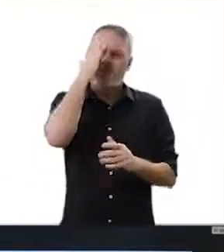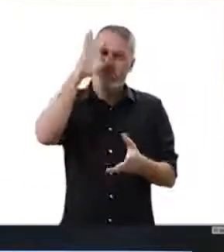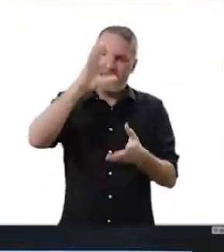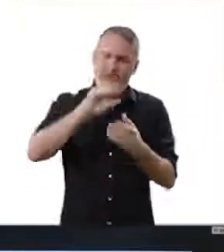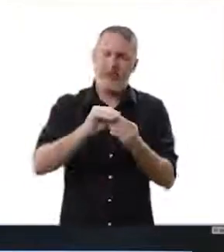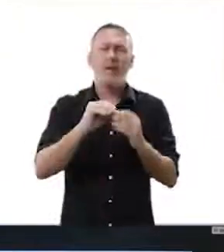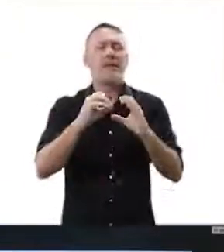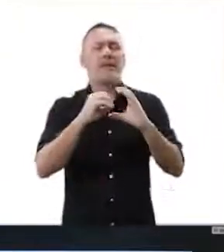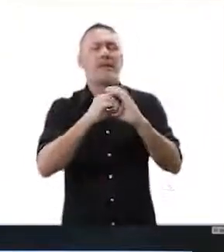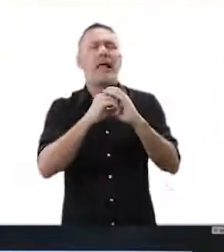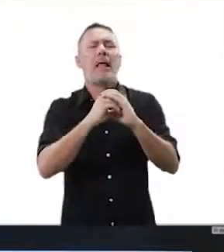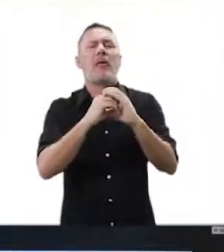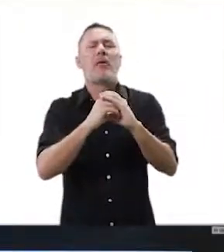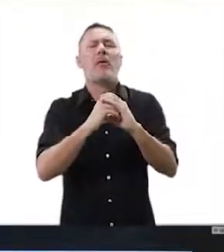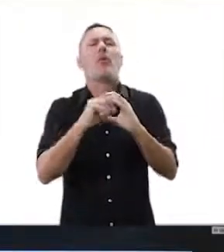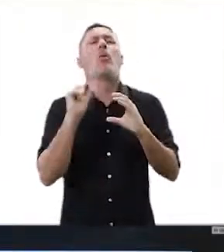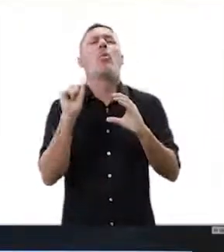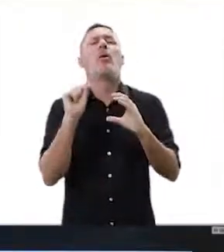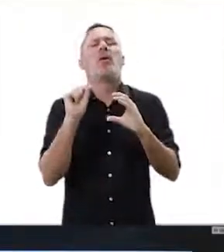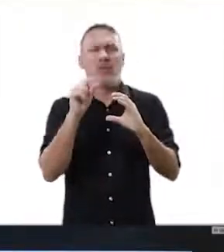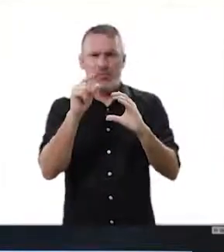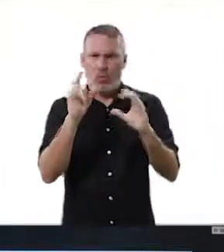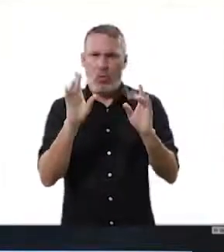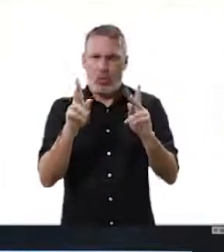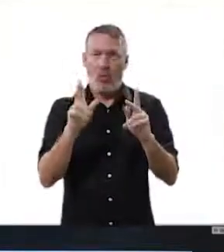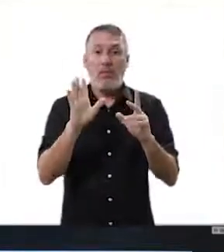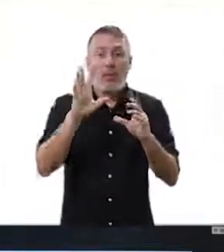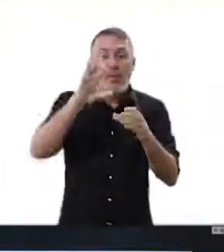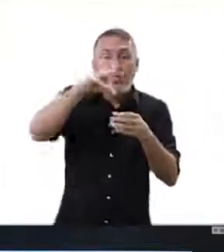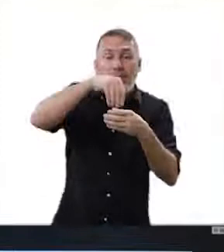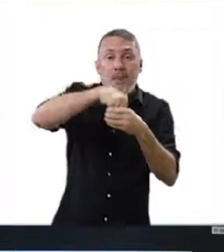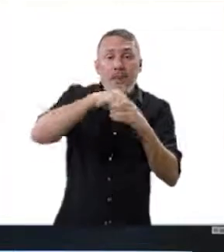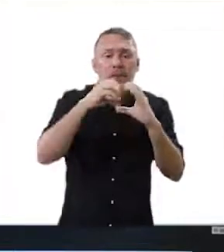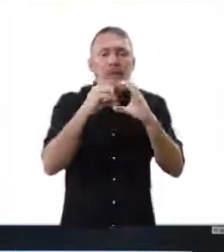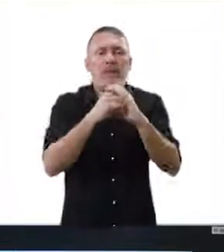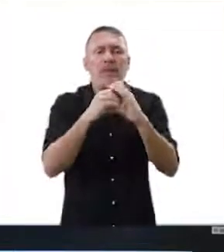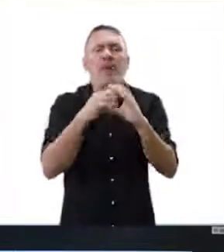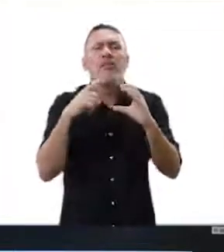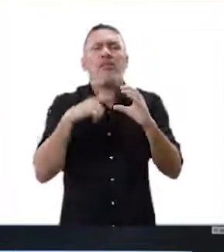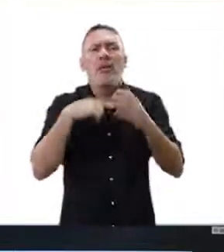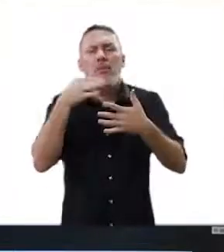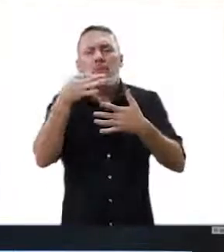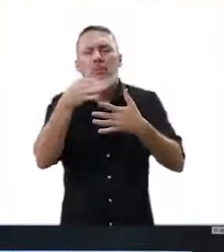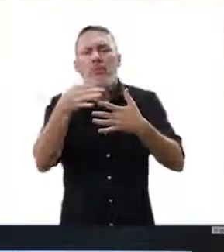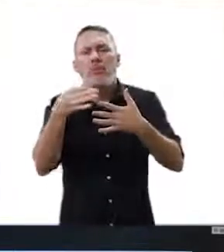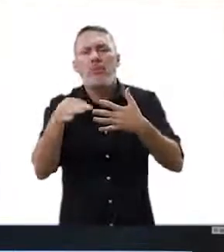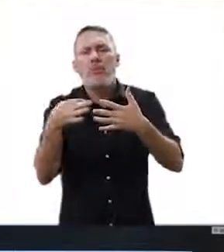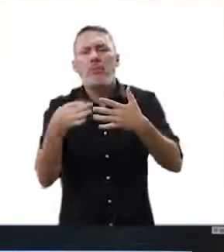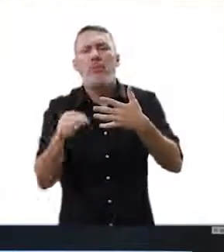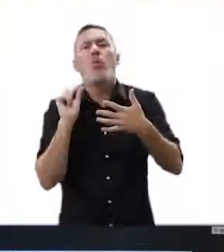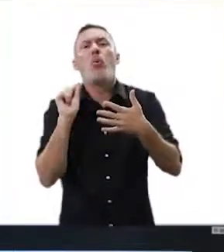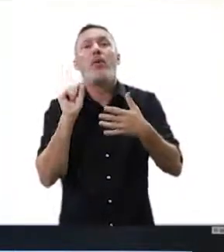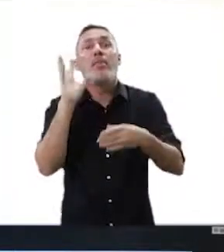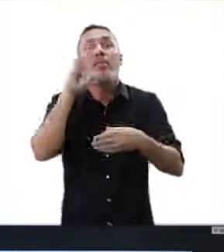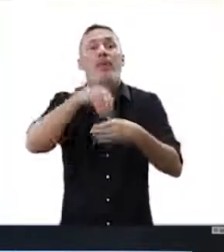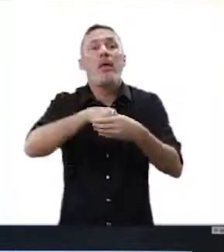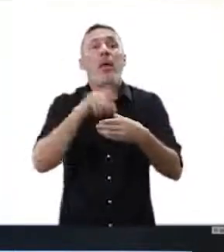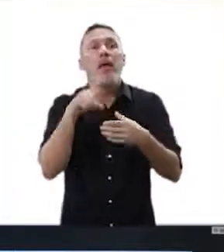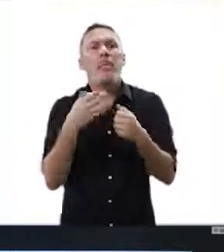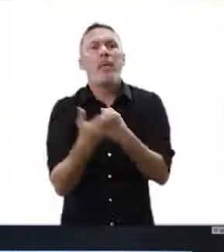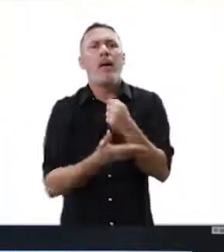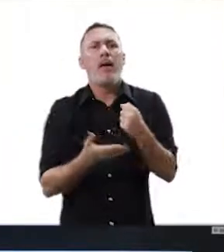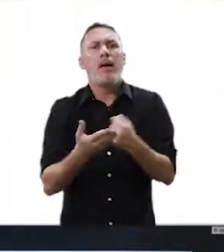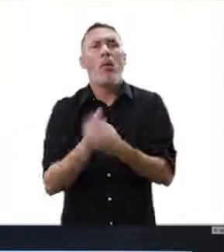que vai ser um componente básico? É aquilo que é necessário, que ela precisa para ser uma célula.